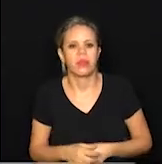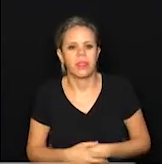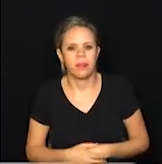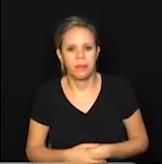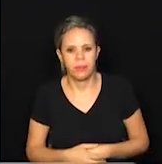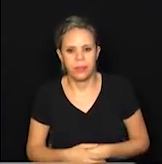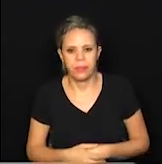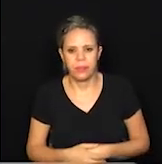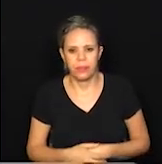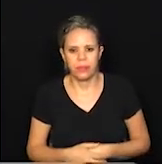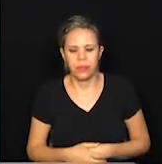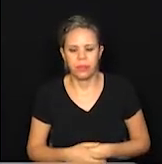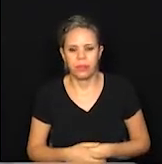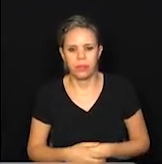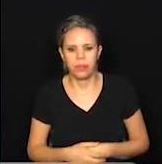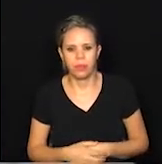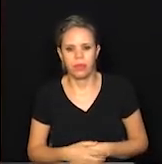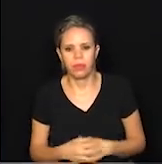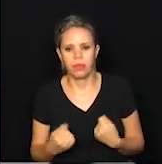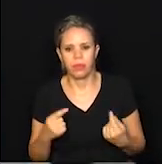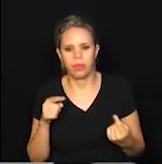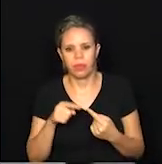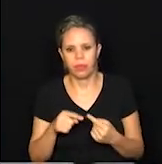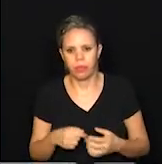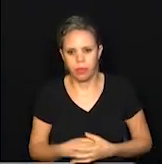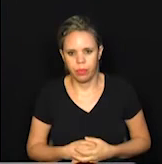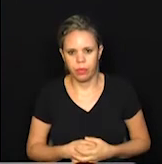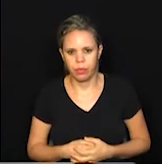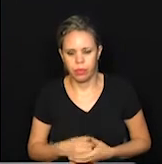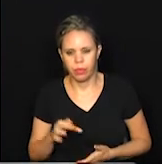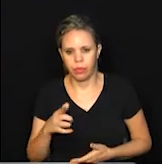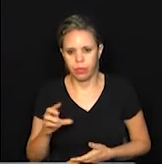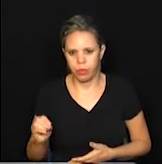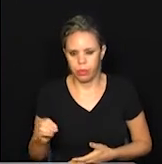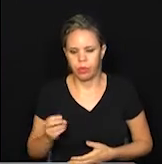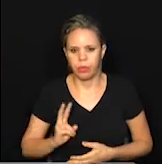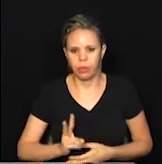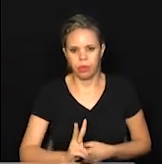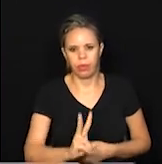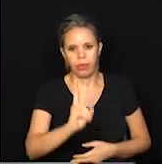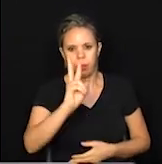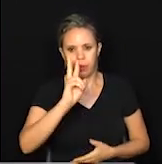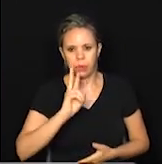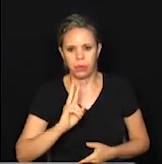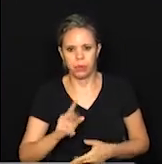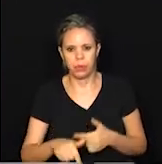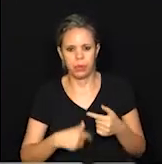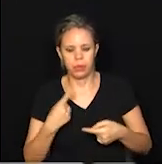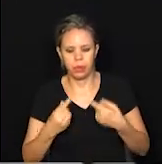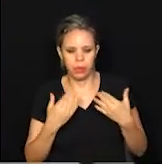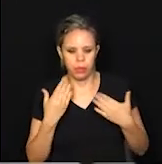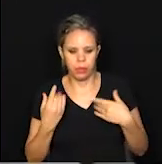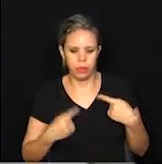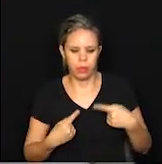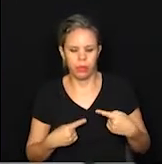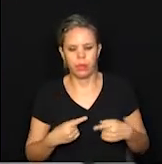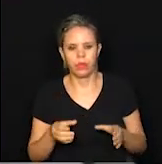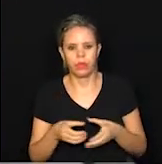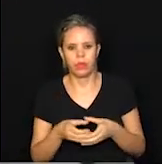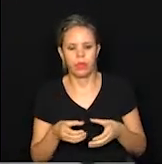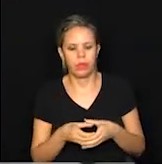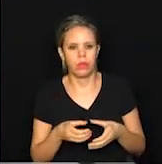Então, mas de qualquer forma, nós pretendemos, secretário Fernando, continuar uma sequência de debates na